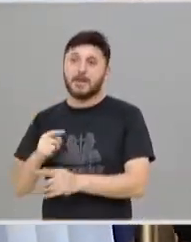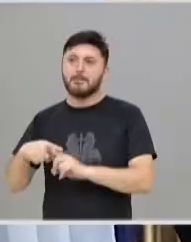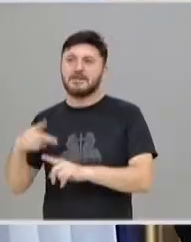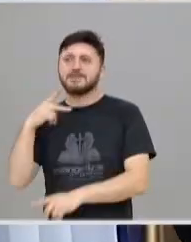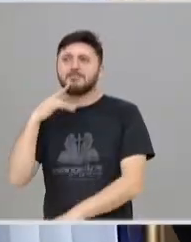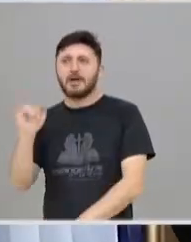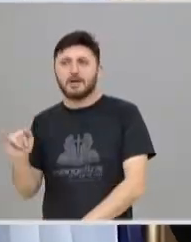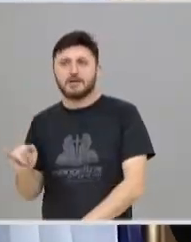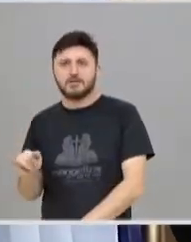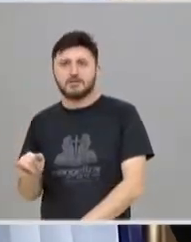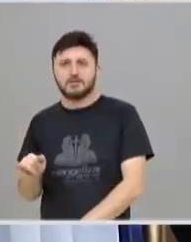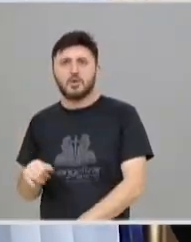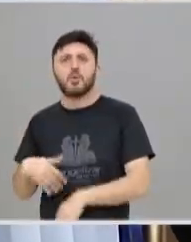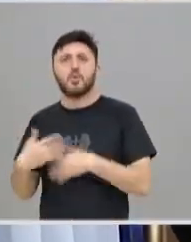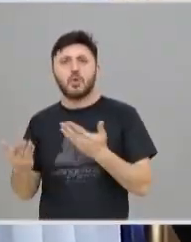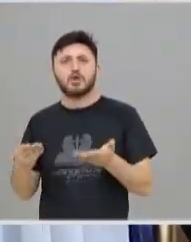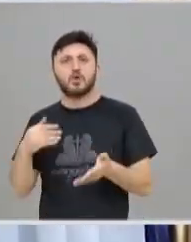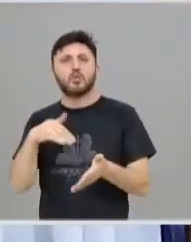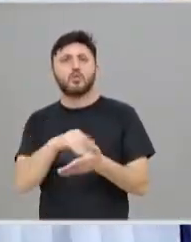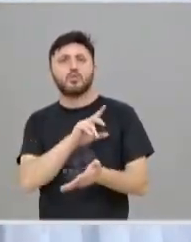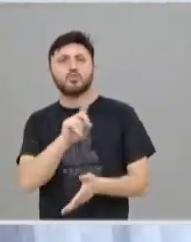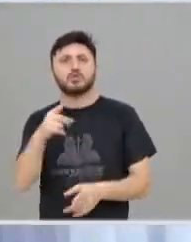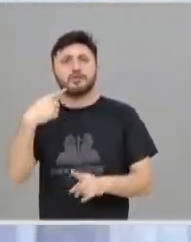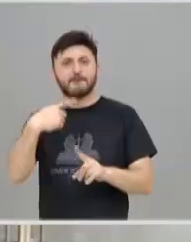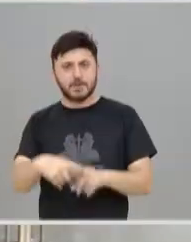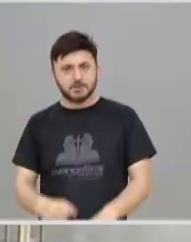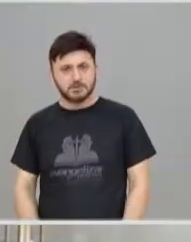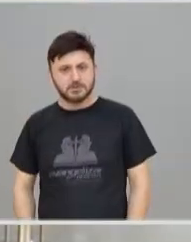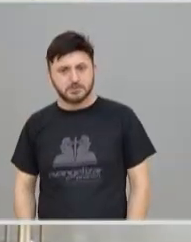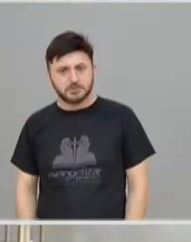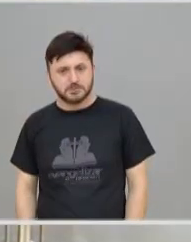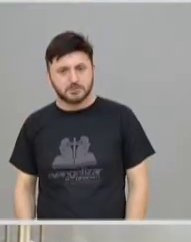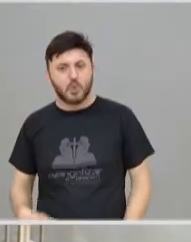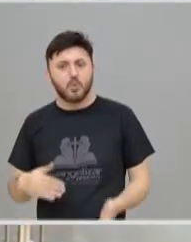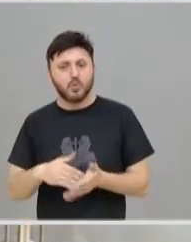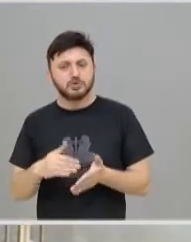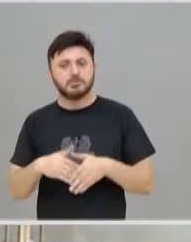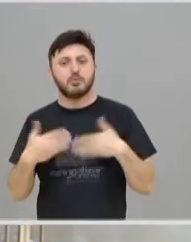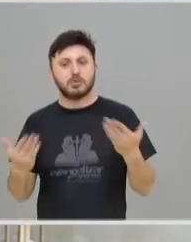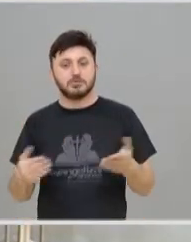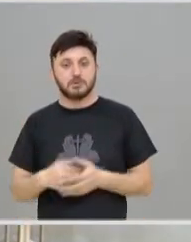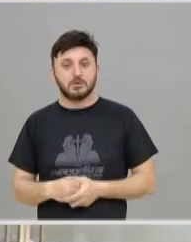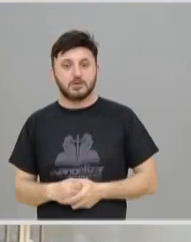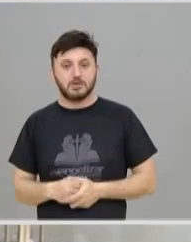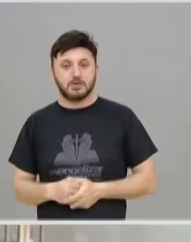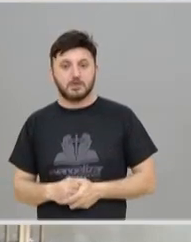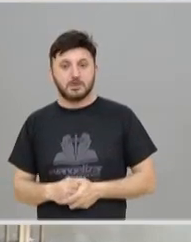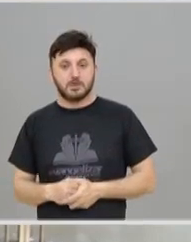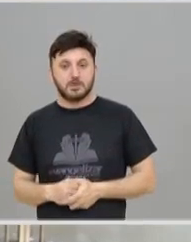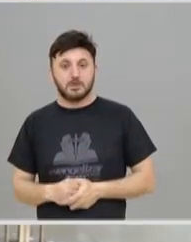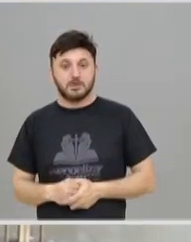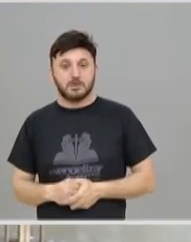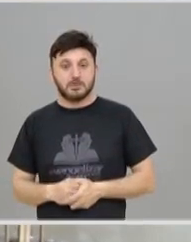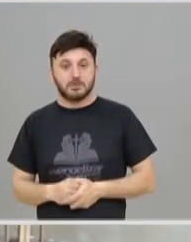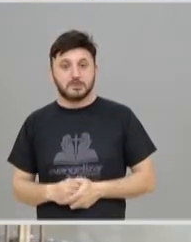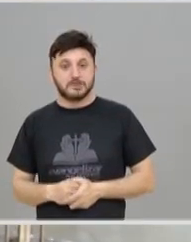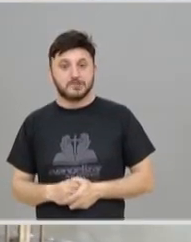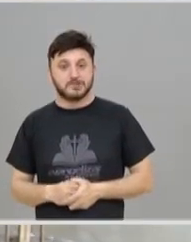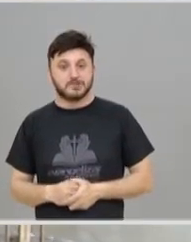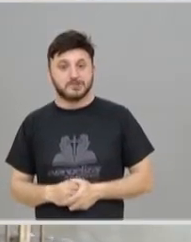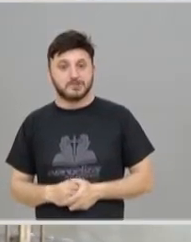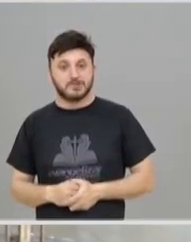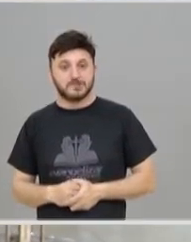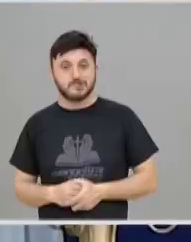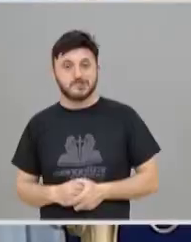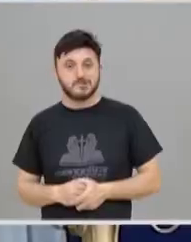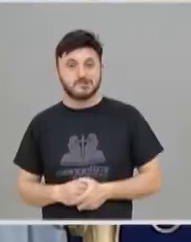Lembre-se, uma pessoa que é sempre tratada, um animal que é sempre tratado no casco, ele basta ver a pessoa,